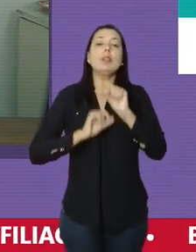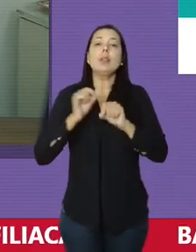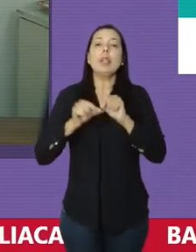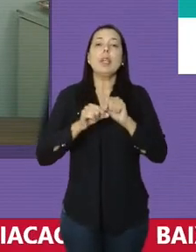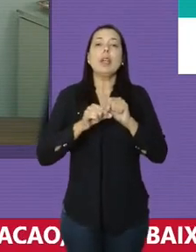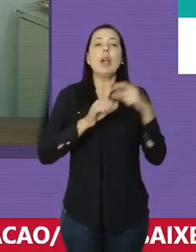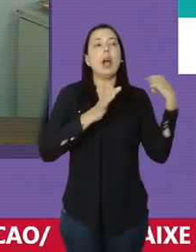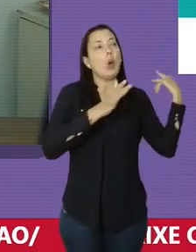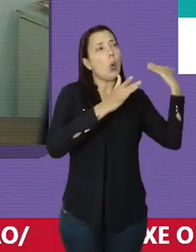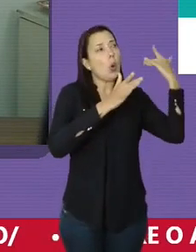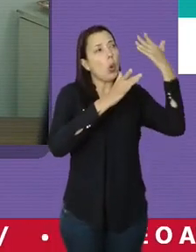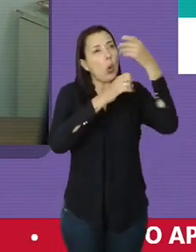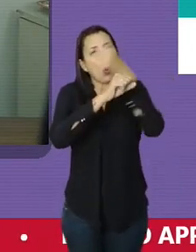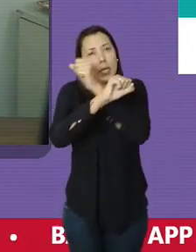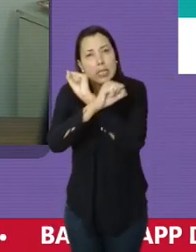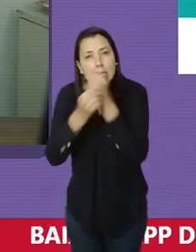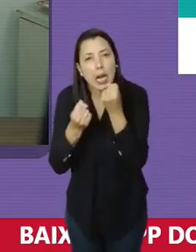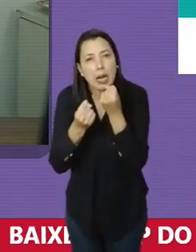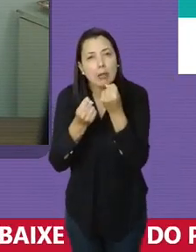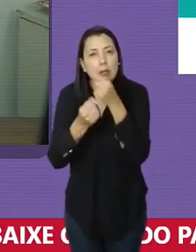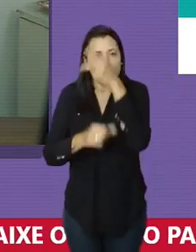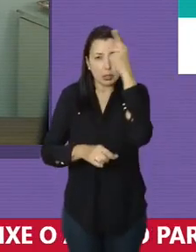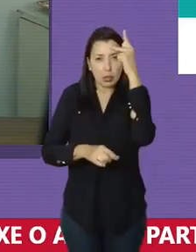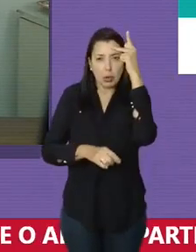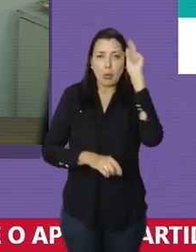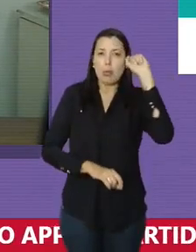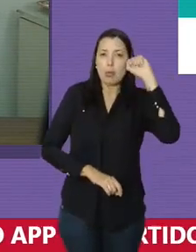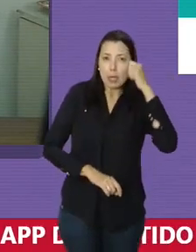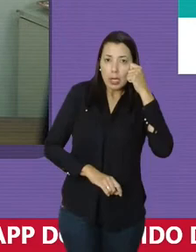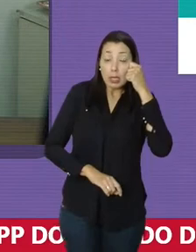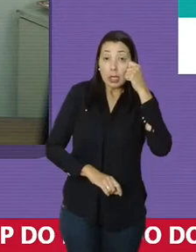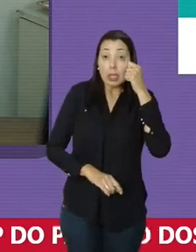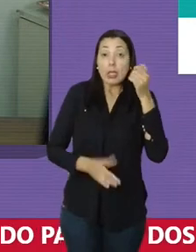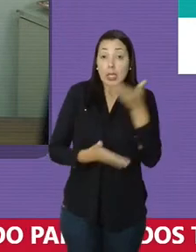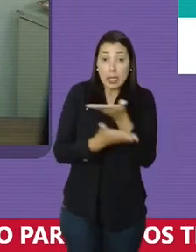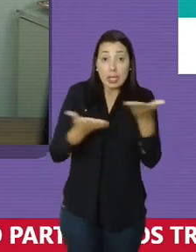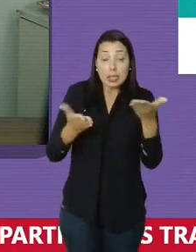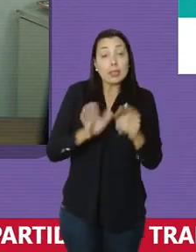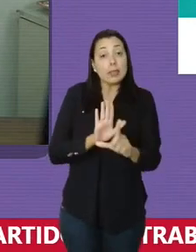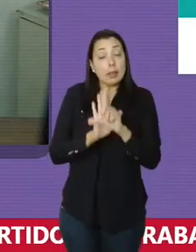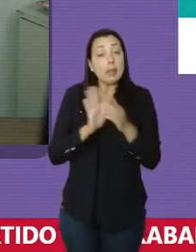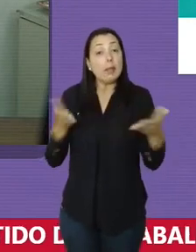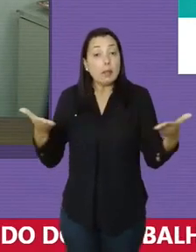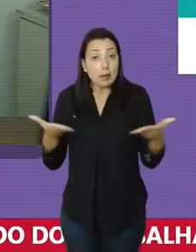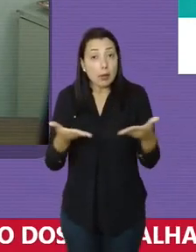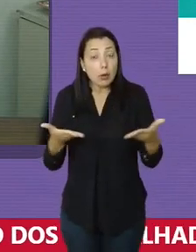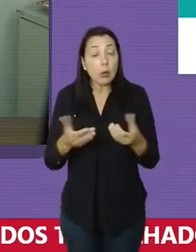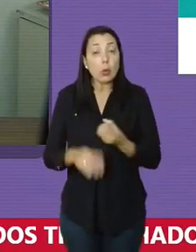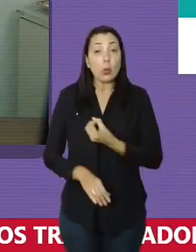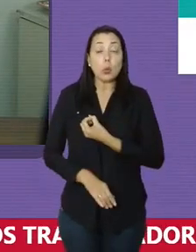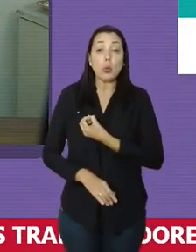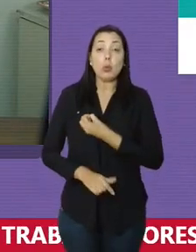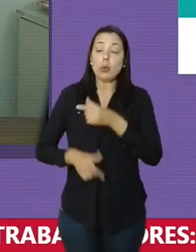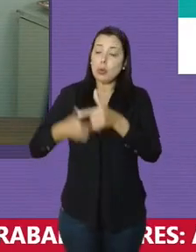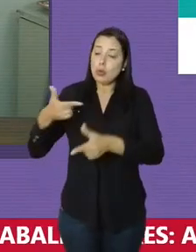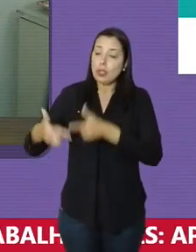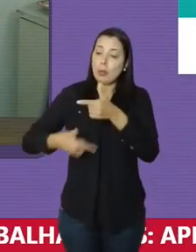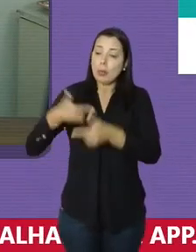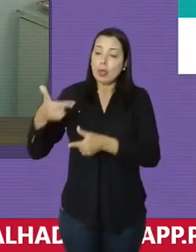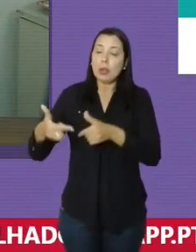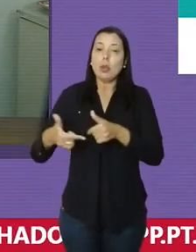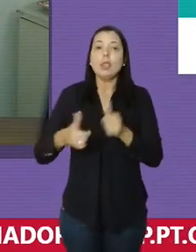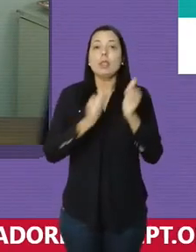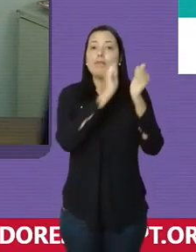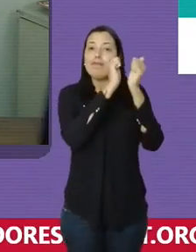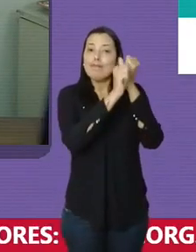heranças escravocratas contra as mulheres. Graças a essa legislação, o número de trabalhadoras